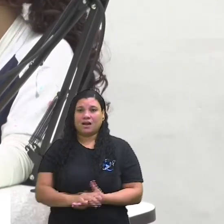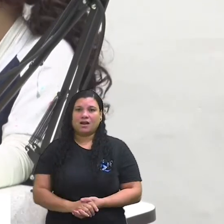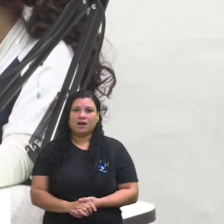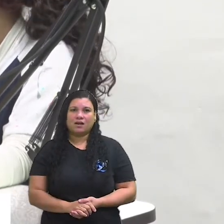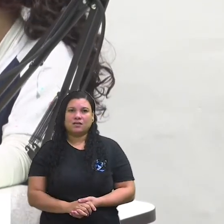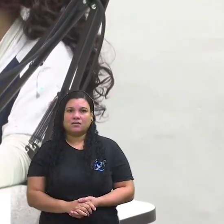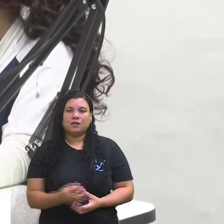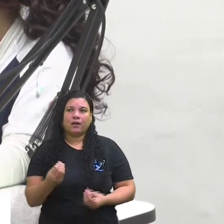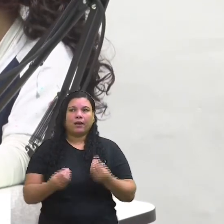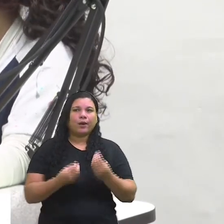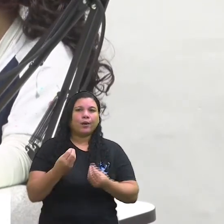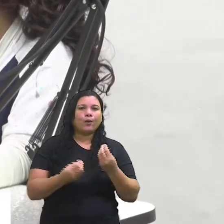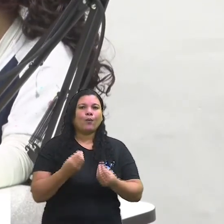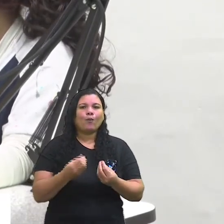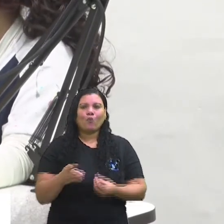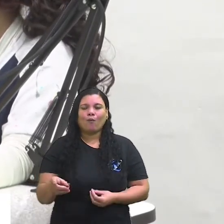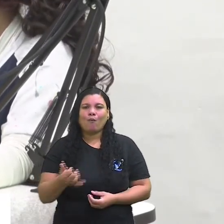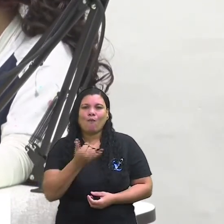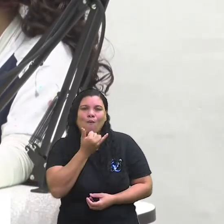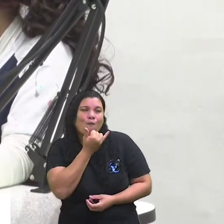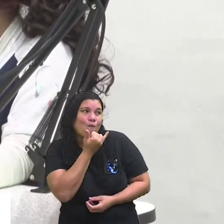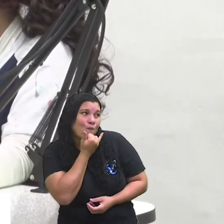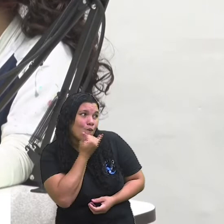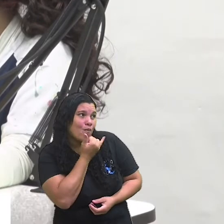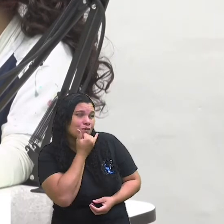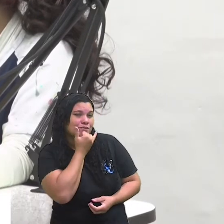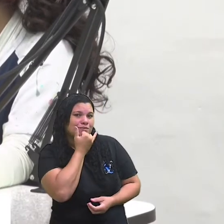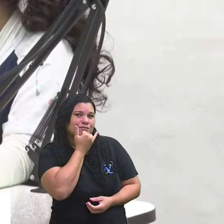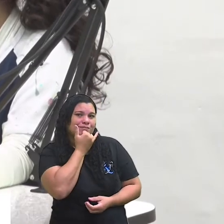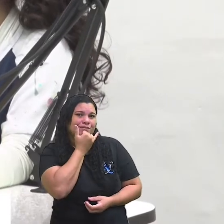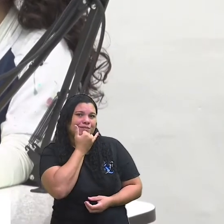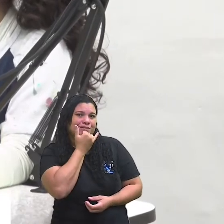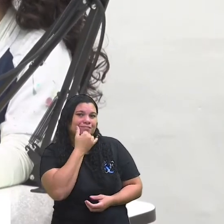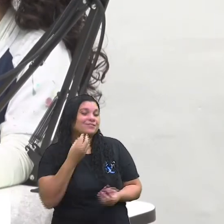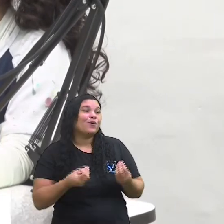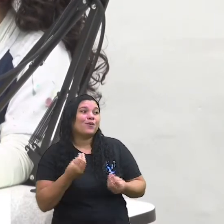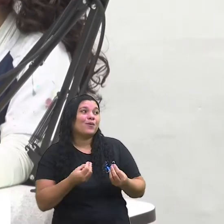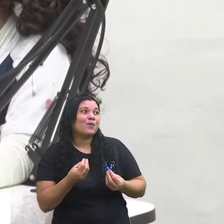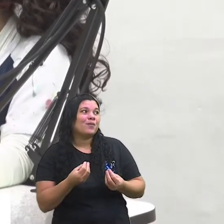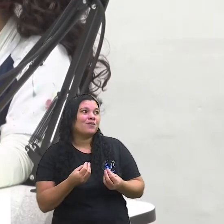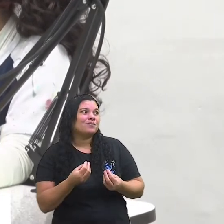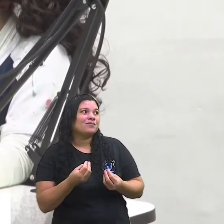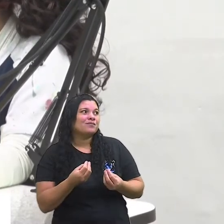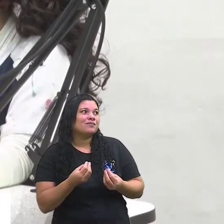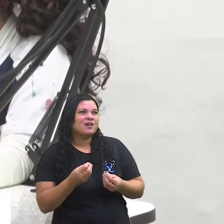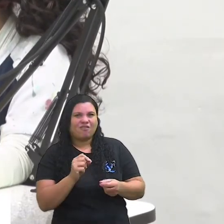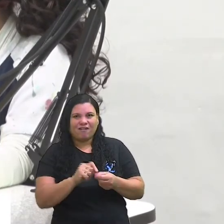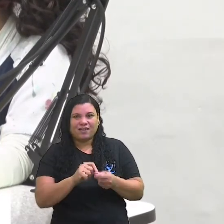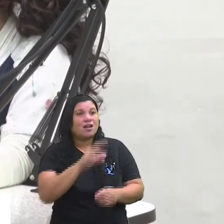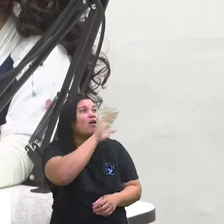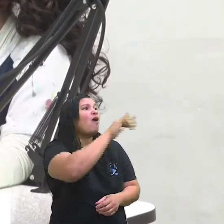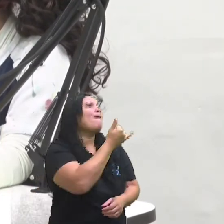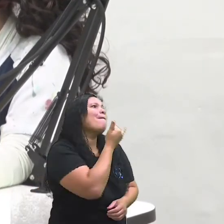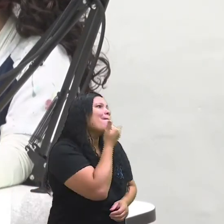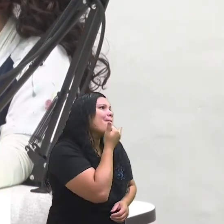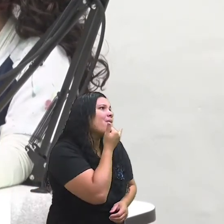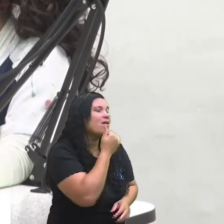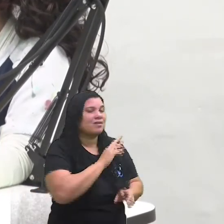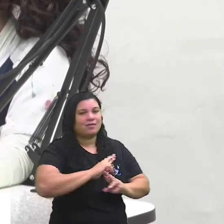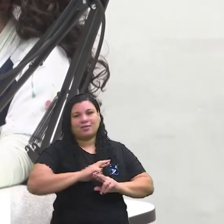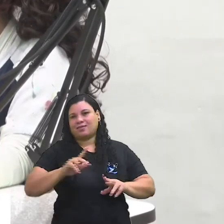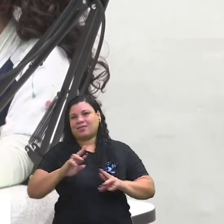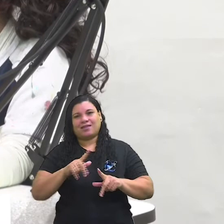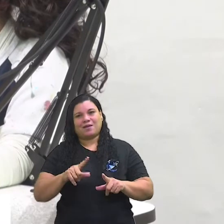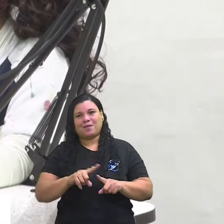e o perdão já se vai. Ali a gente já tá fazendo alguma coisa. Então, às vezes, necessariamente, você não precisa chegar, você me perdoa?